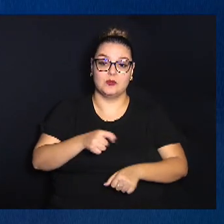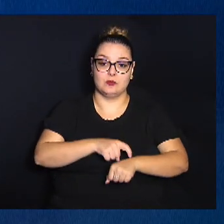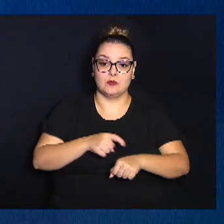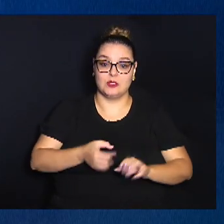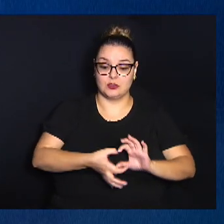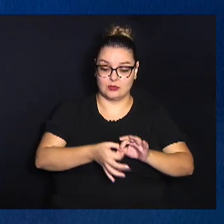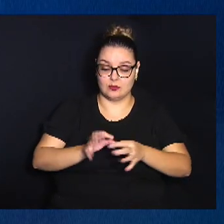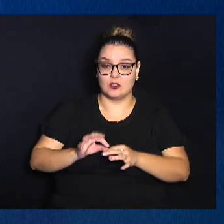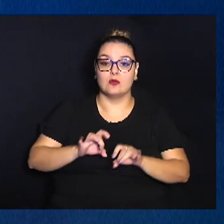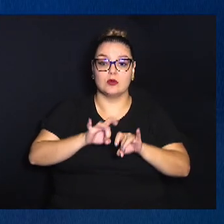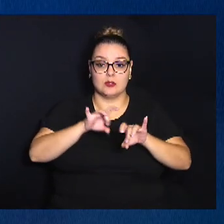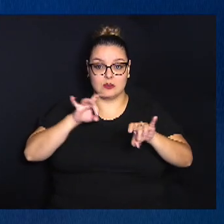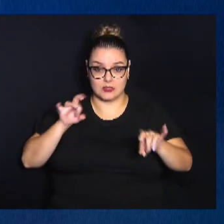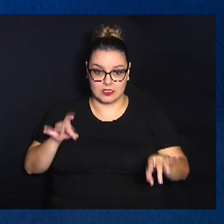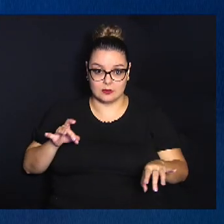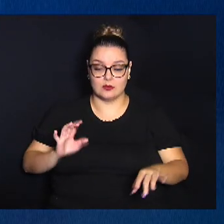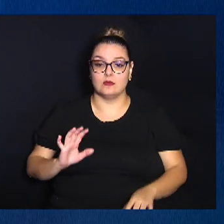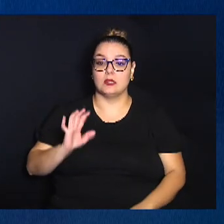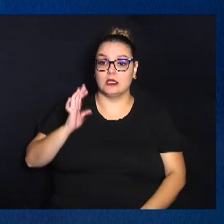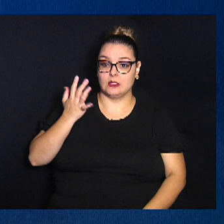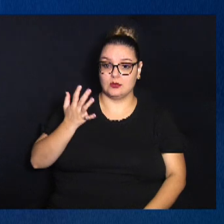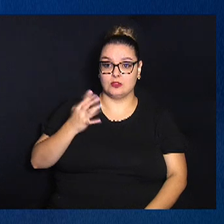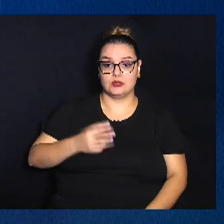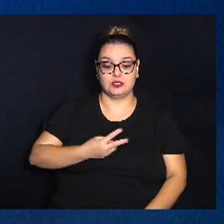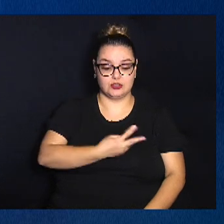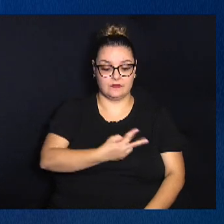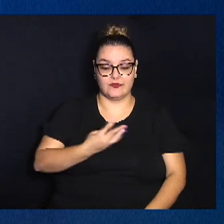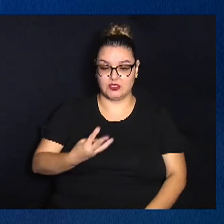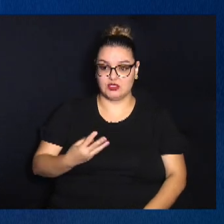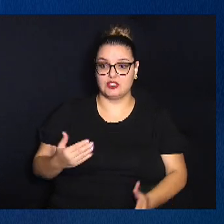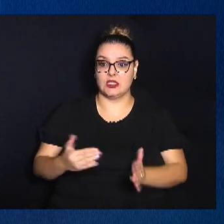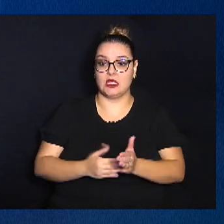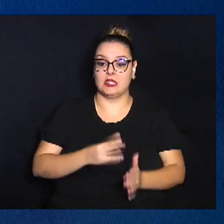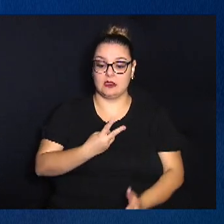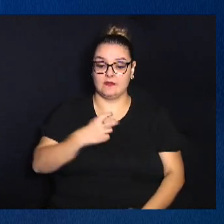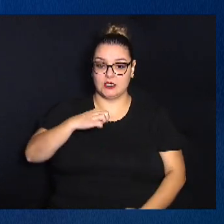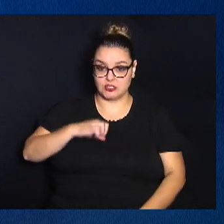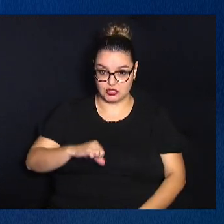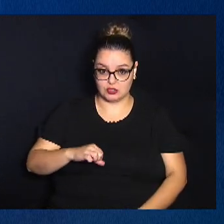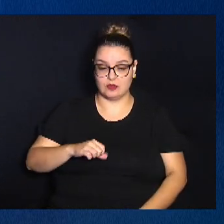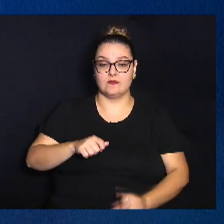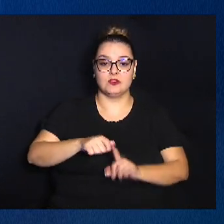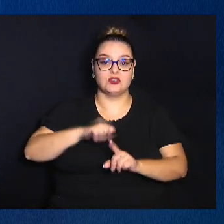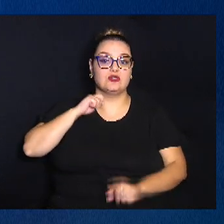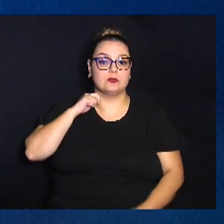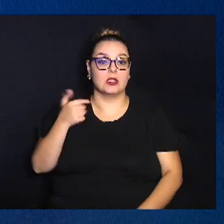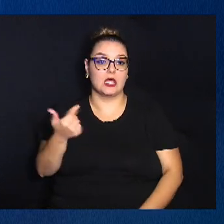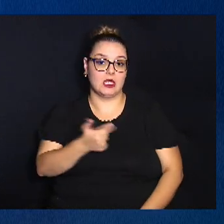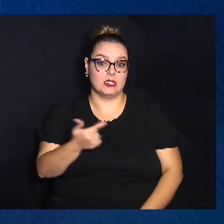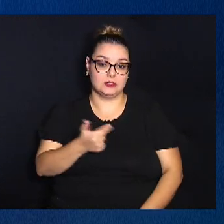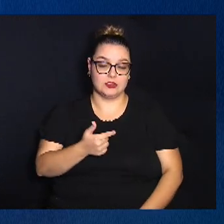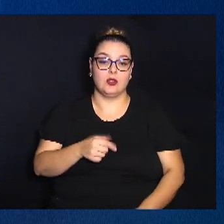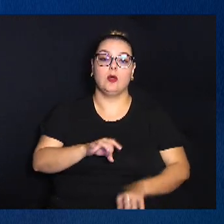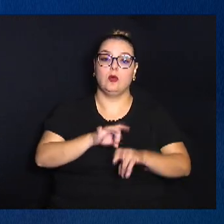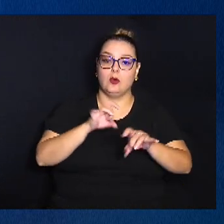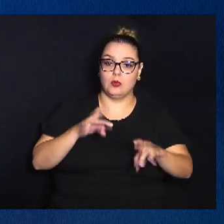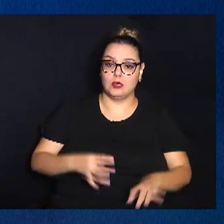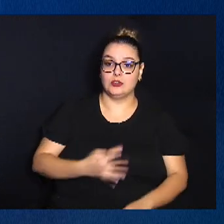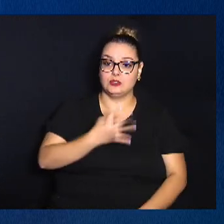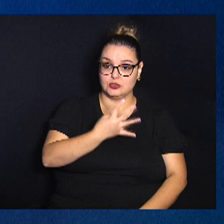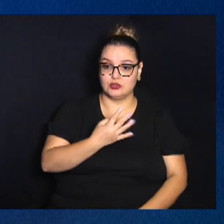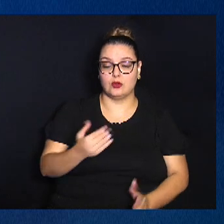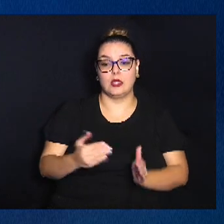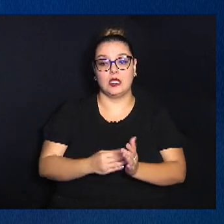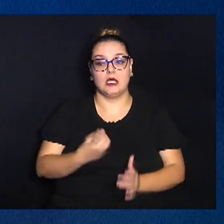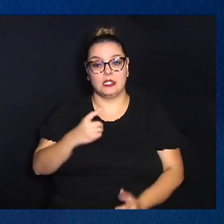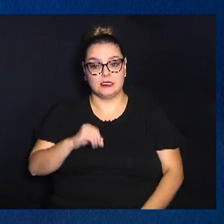vai ser online e vai acontecer de 23 a 29 de abril. A segunda, também online, de 4 a